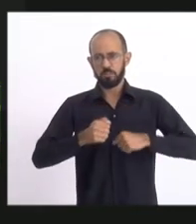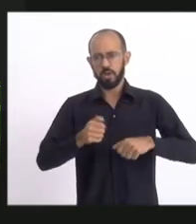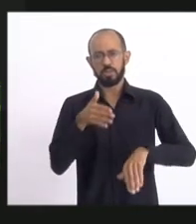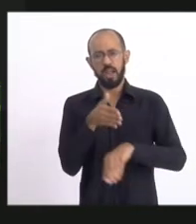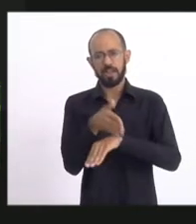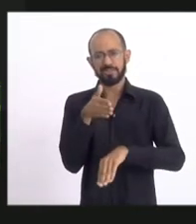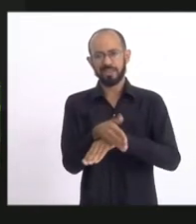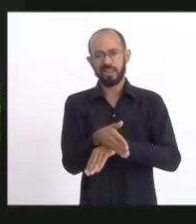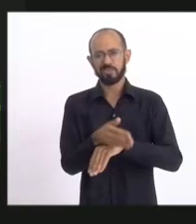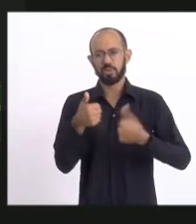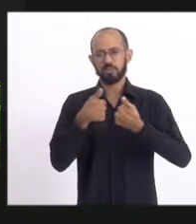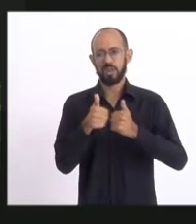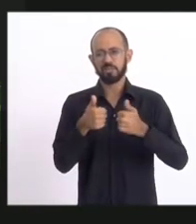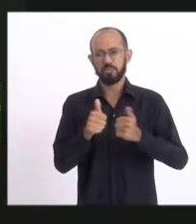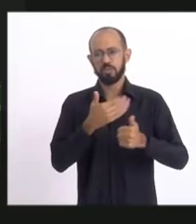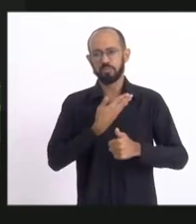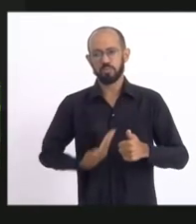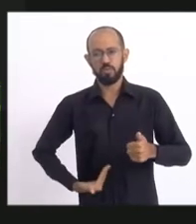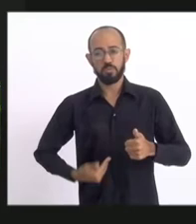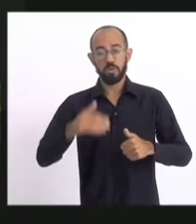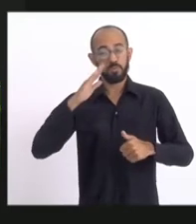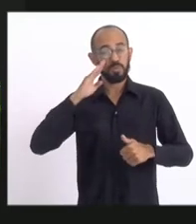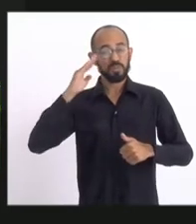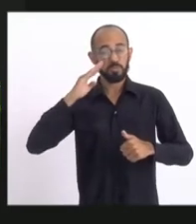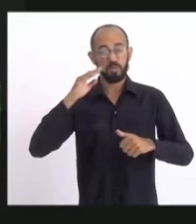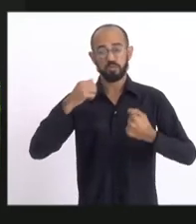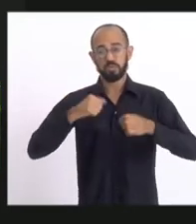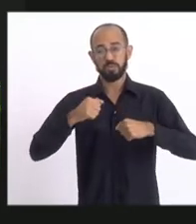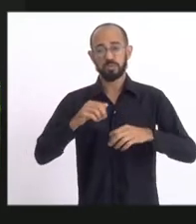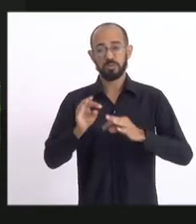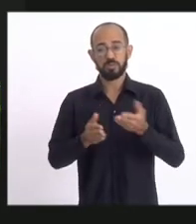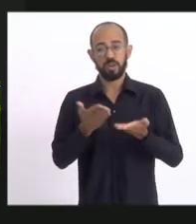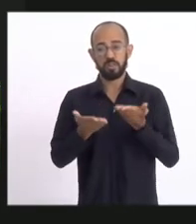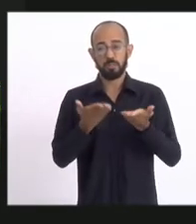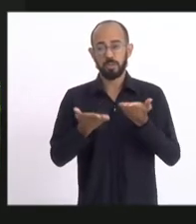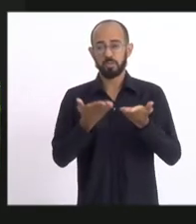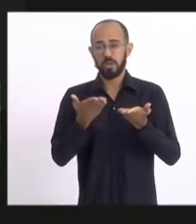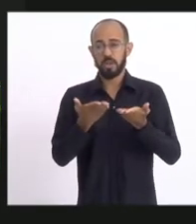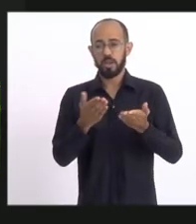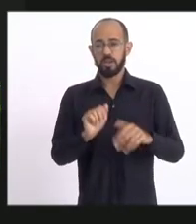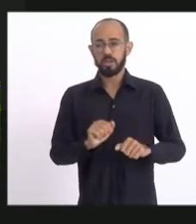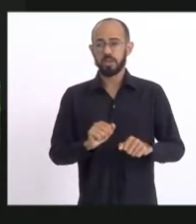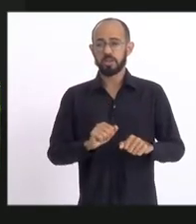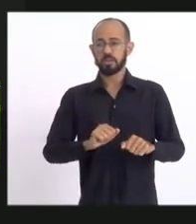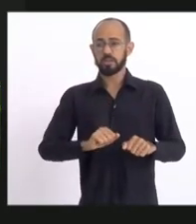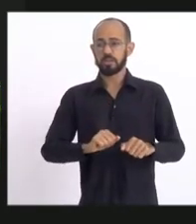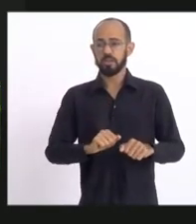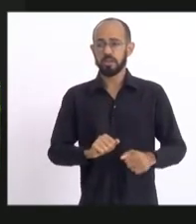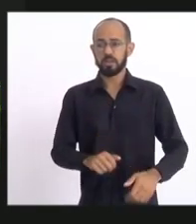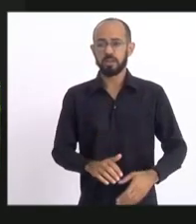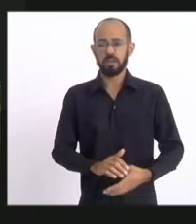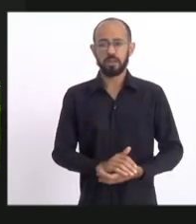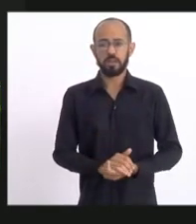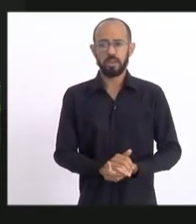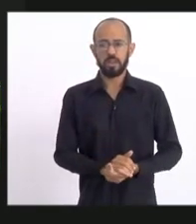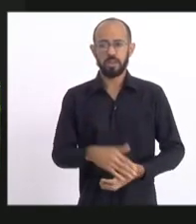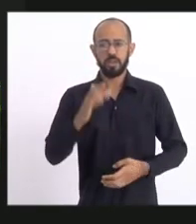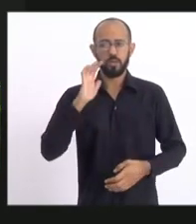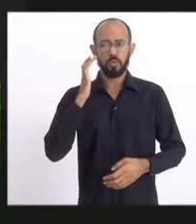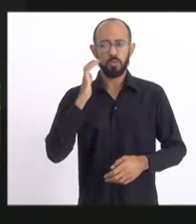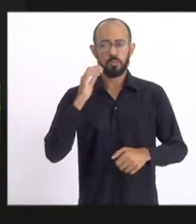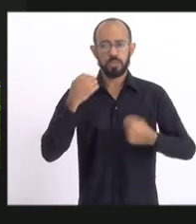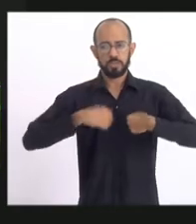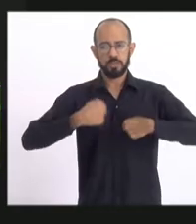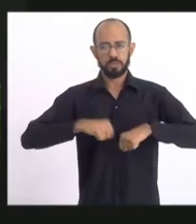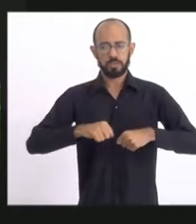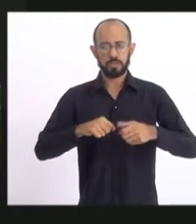gratuidade, principalmente os que precisam de tratamento. Nesse caso específico, é uma necessidade da família, precisa ter a carteira